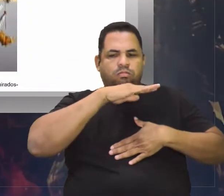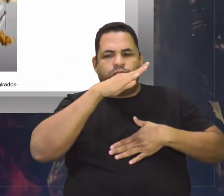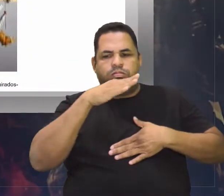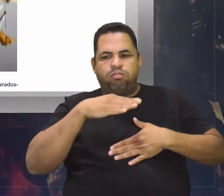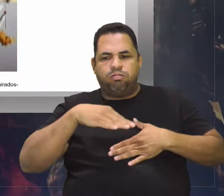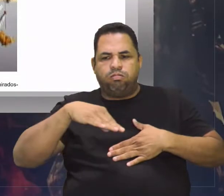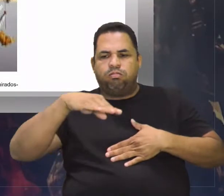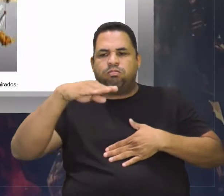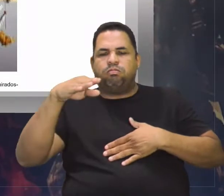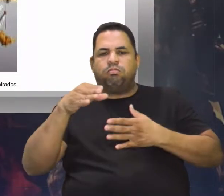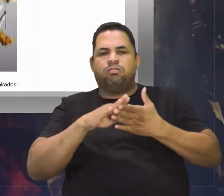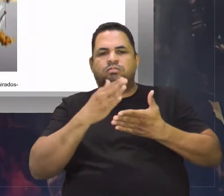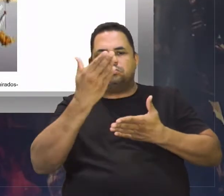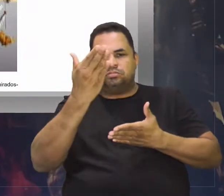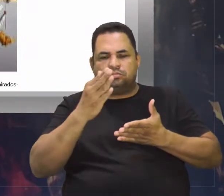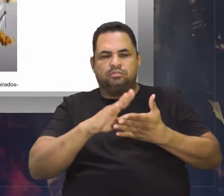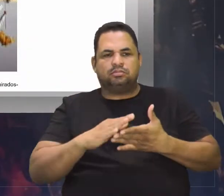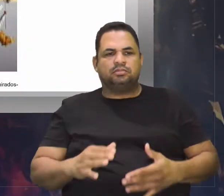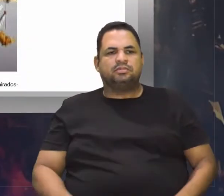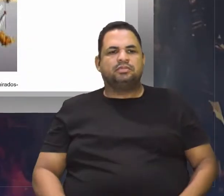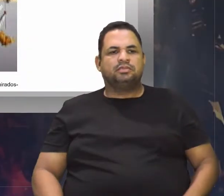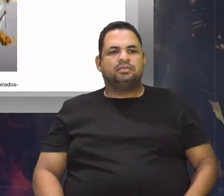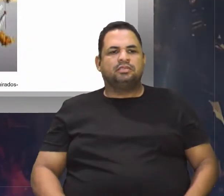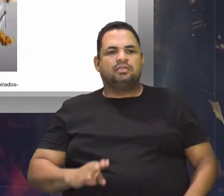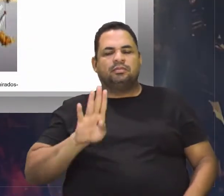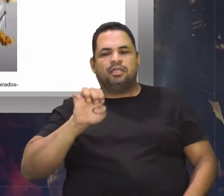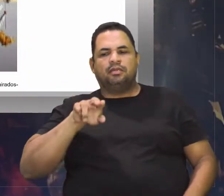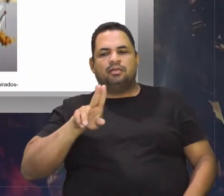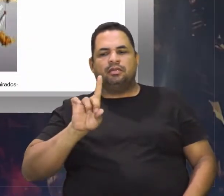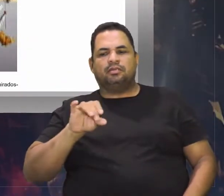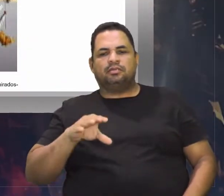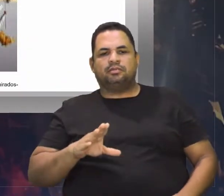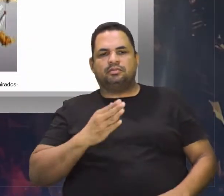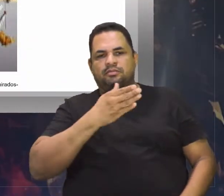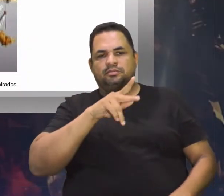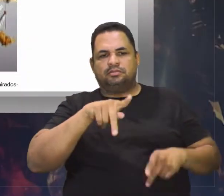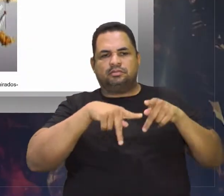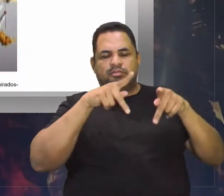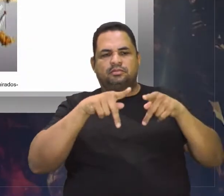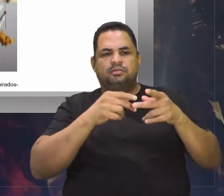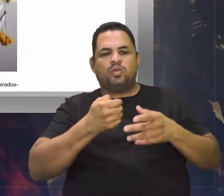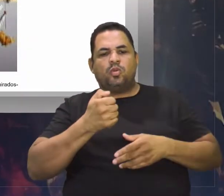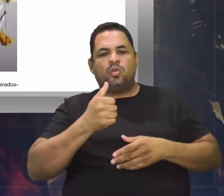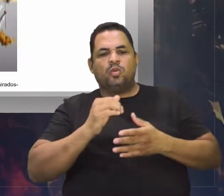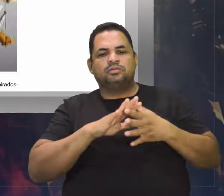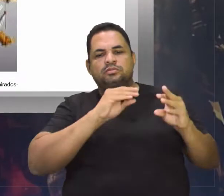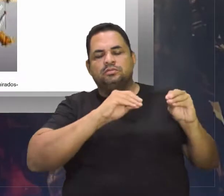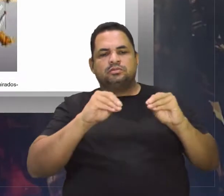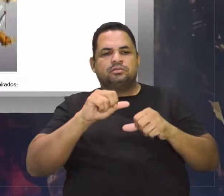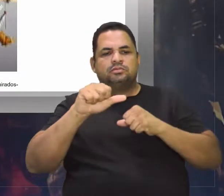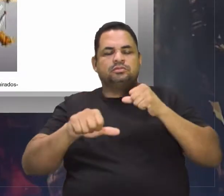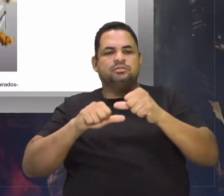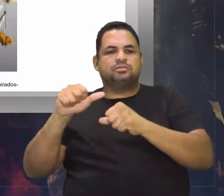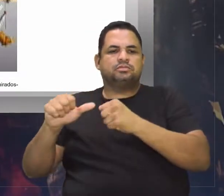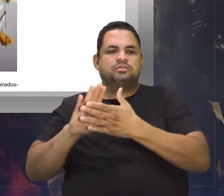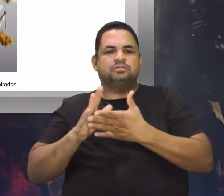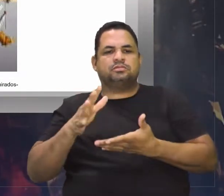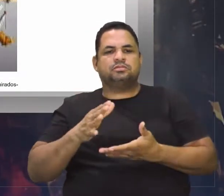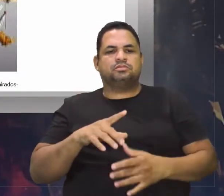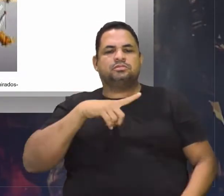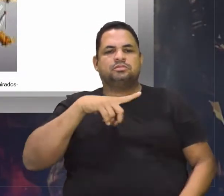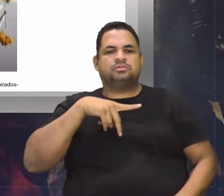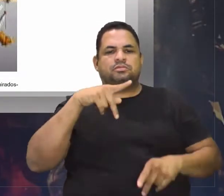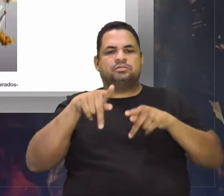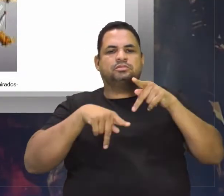Nós temos aí os beduínos, nós temos esses povos seminômades e nós temos esses